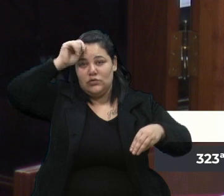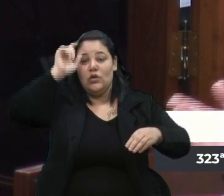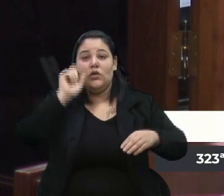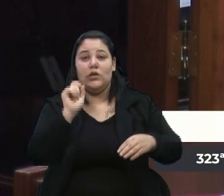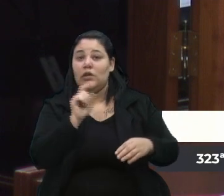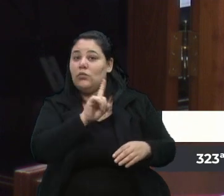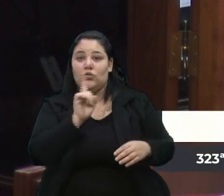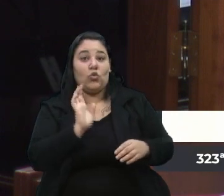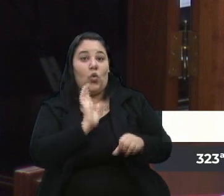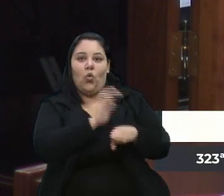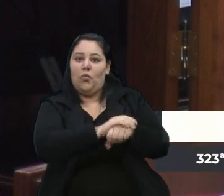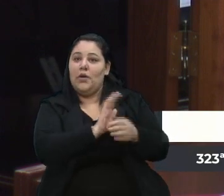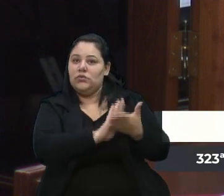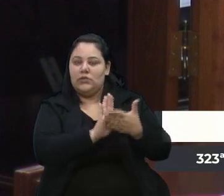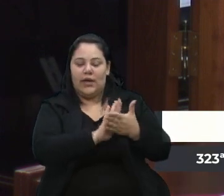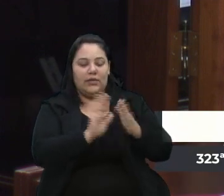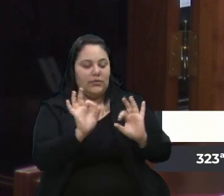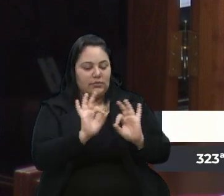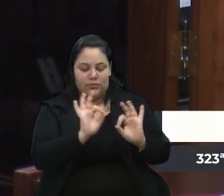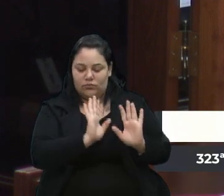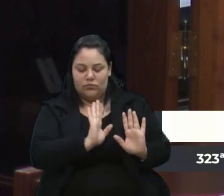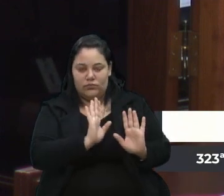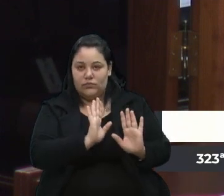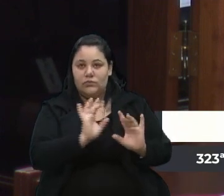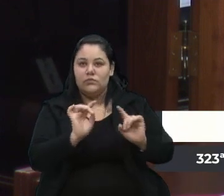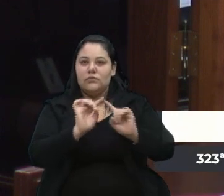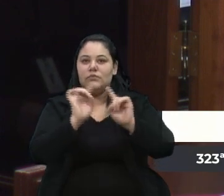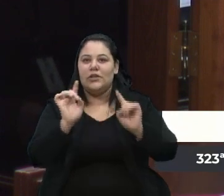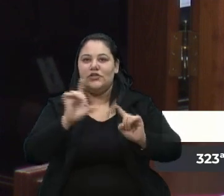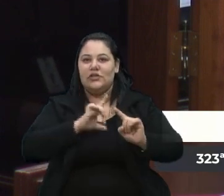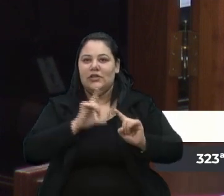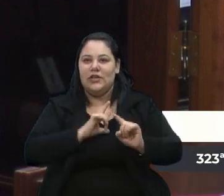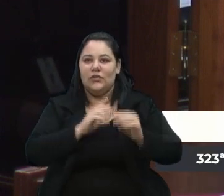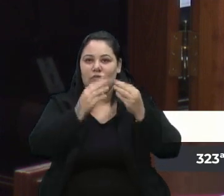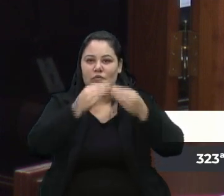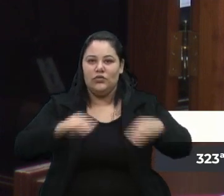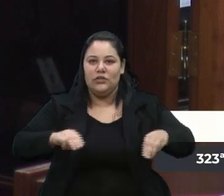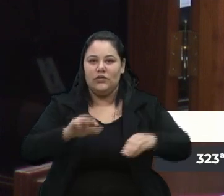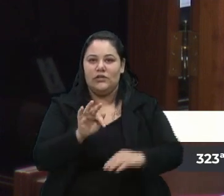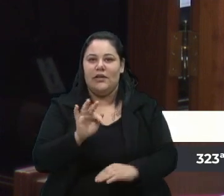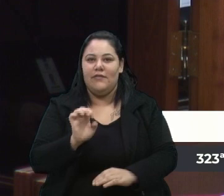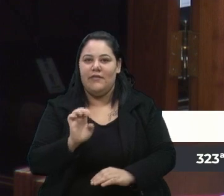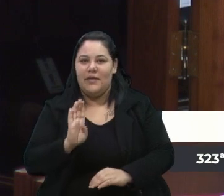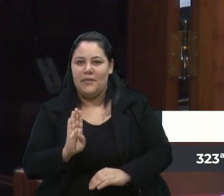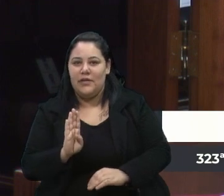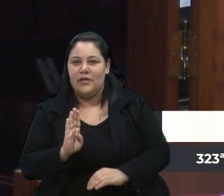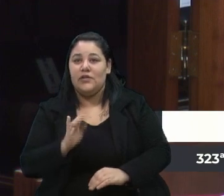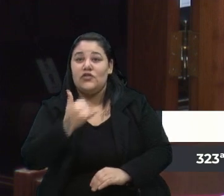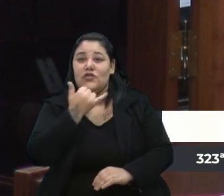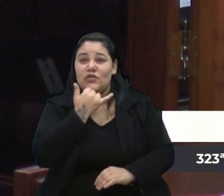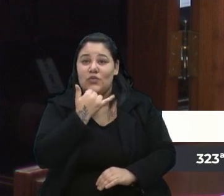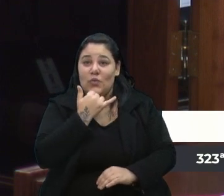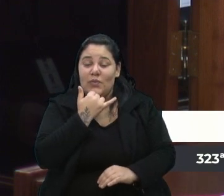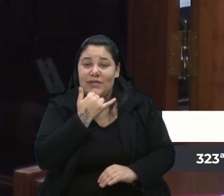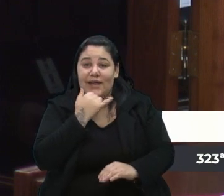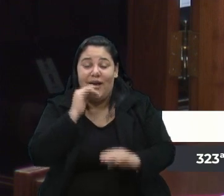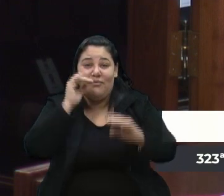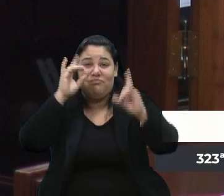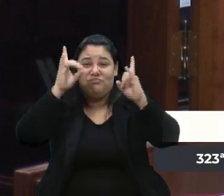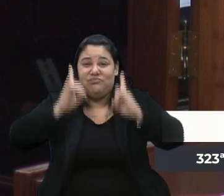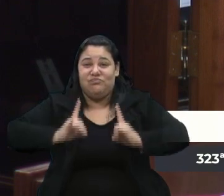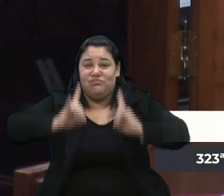condenando nada mas é a gente tem um museu da FEB que desculpa o termo mas está caindo aos pedaços